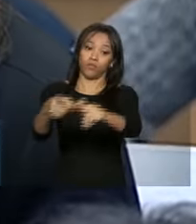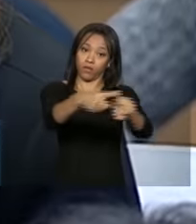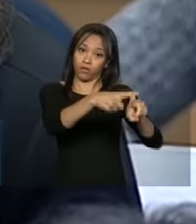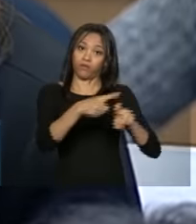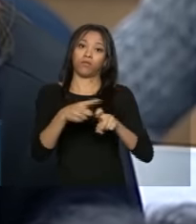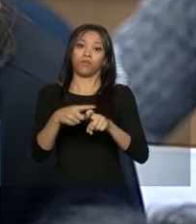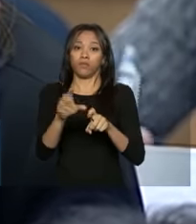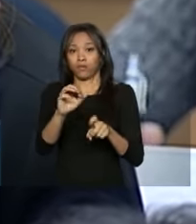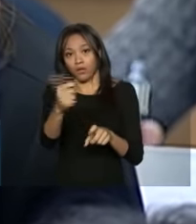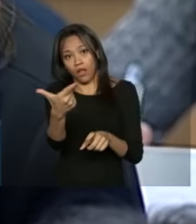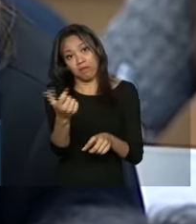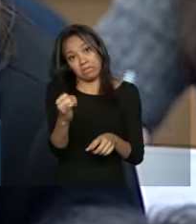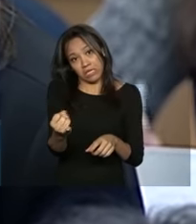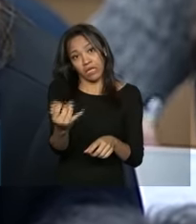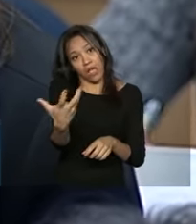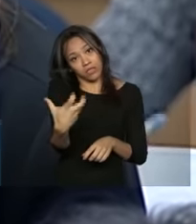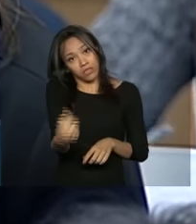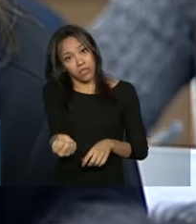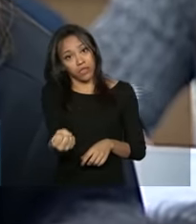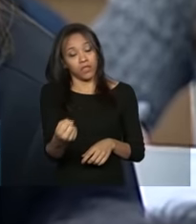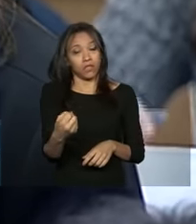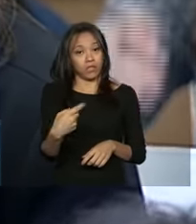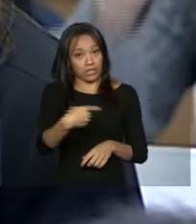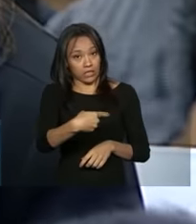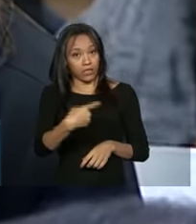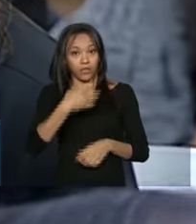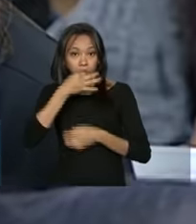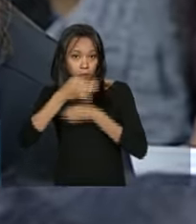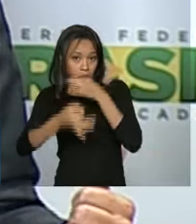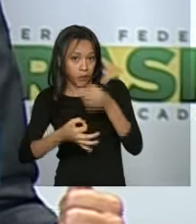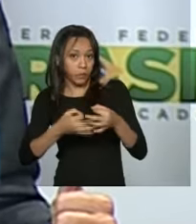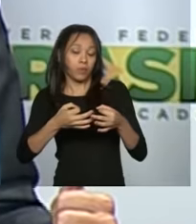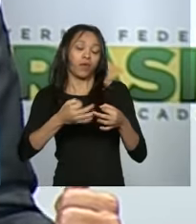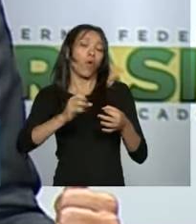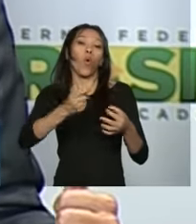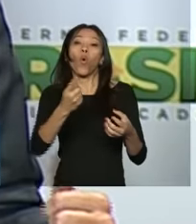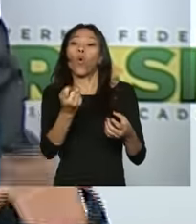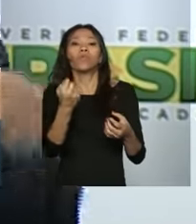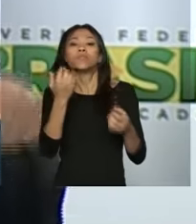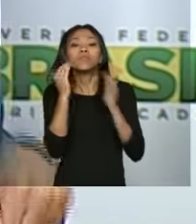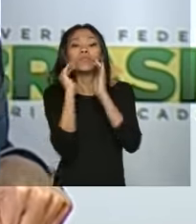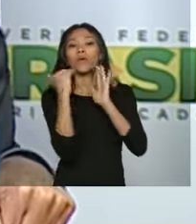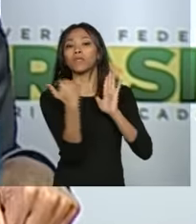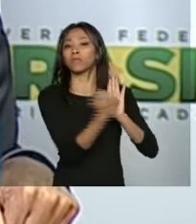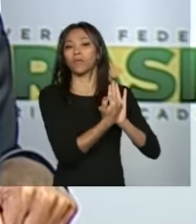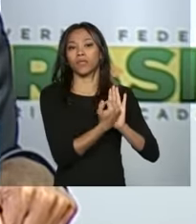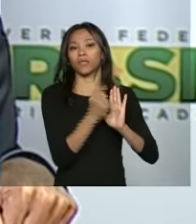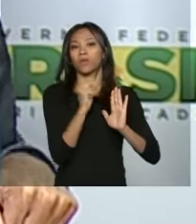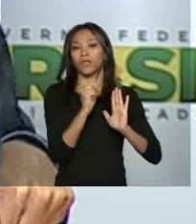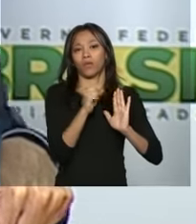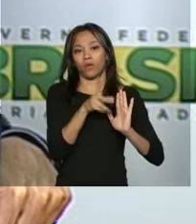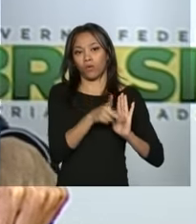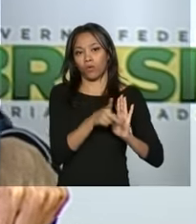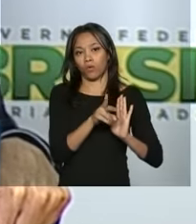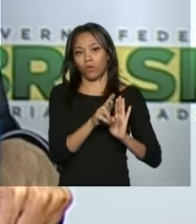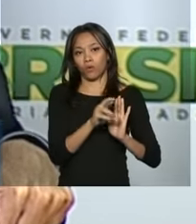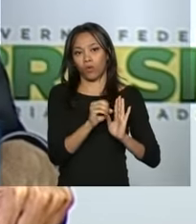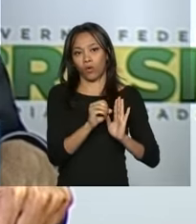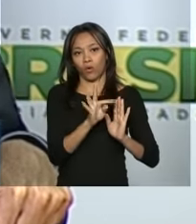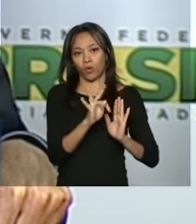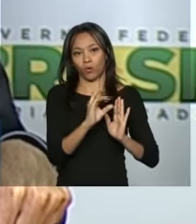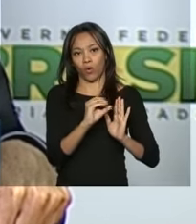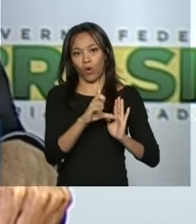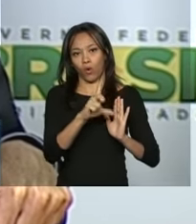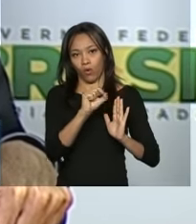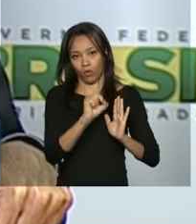responsabilidade se ele prescreve usa fora do protocolo com as boas práticas e o padrão de normas